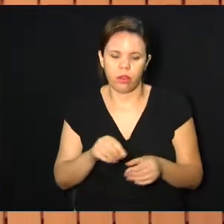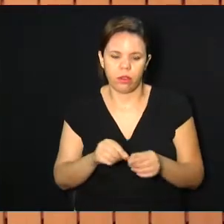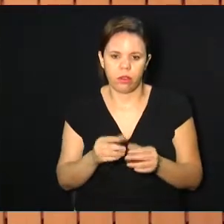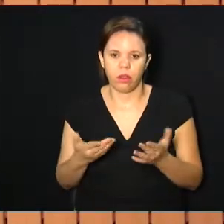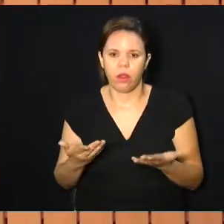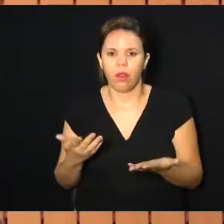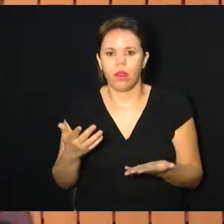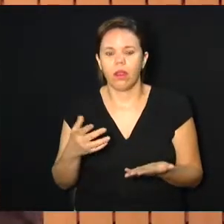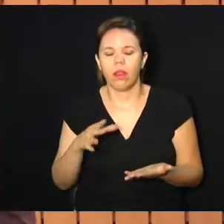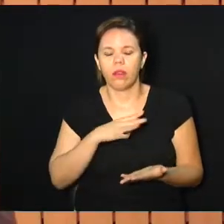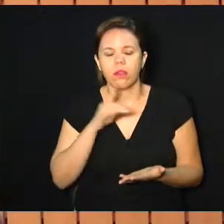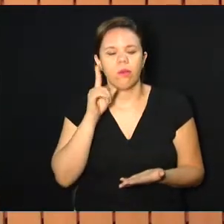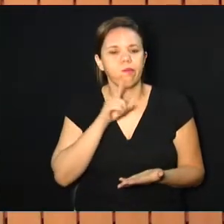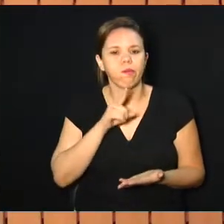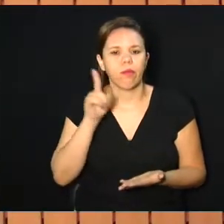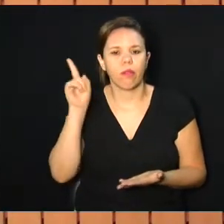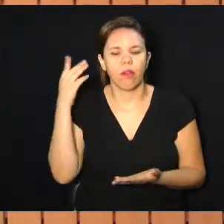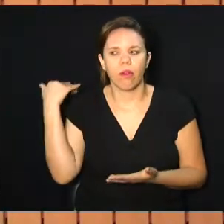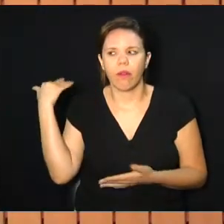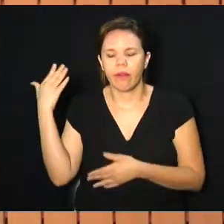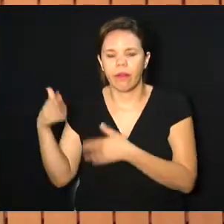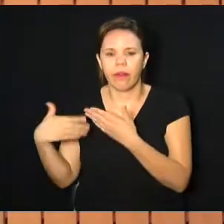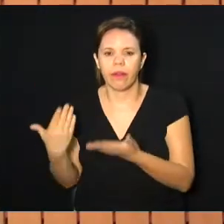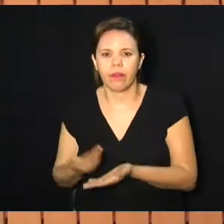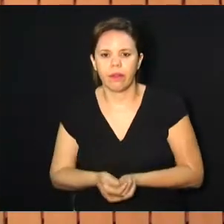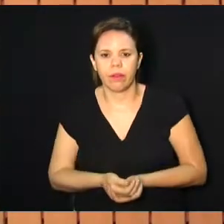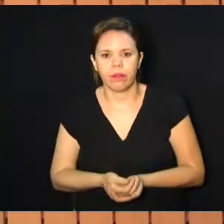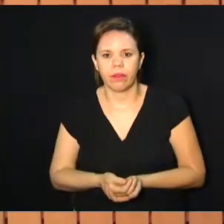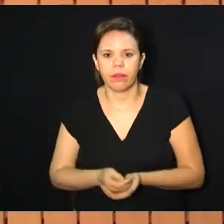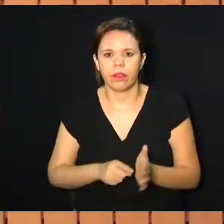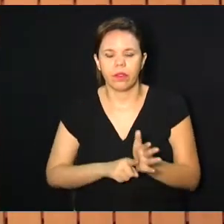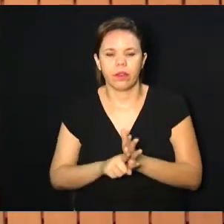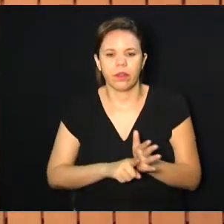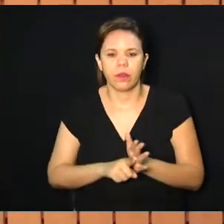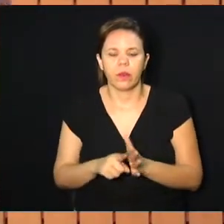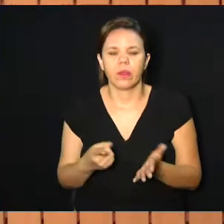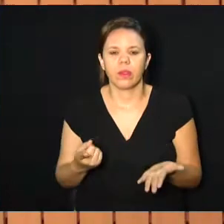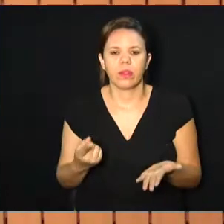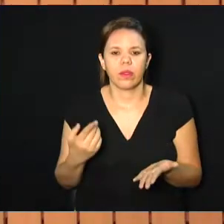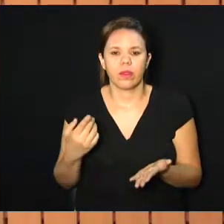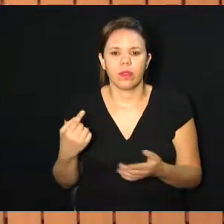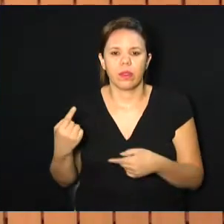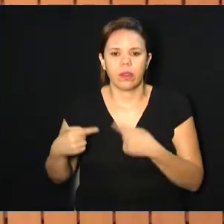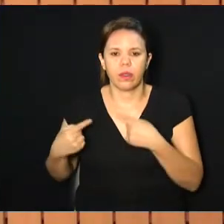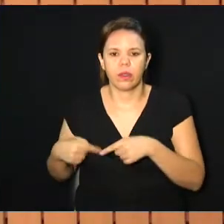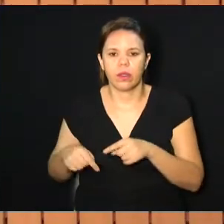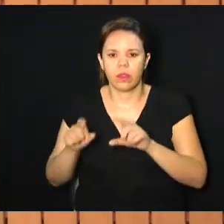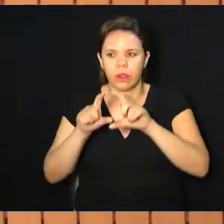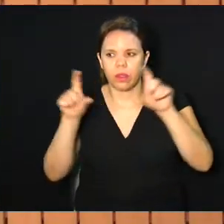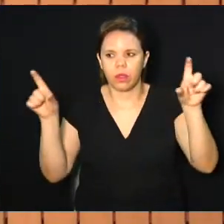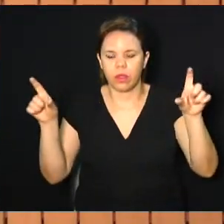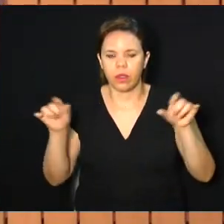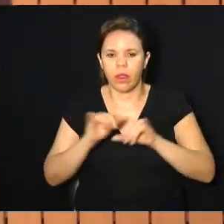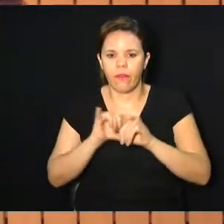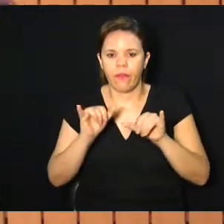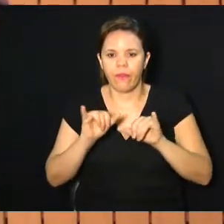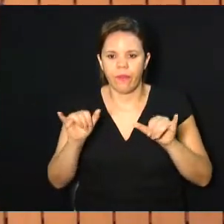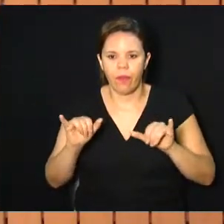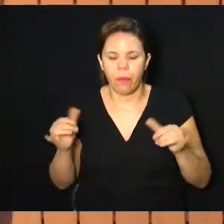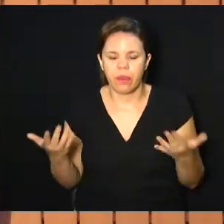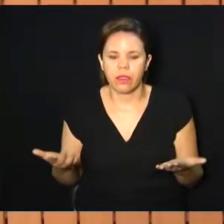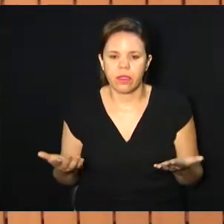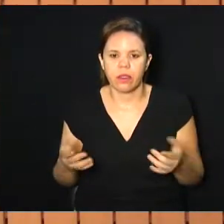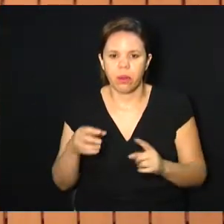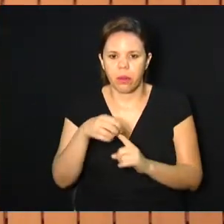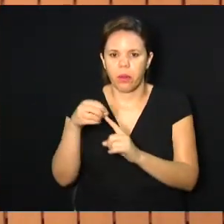cidade americana agora, que na época da consulta e dos debates, eles colocavam painéis com informação nos pontos, da linha que ia mudar,